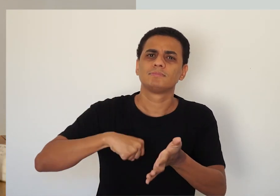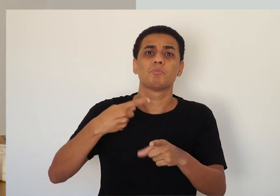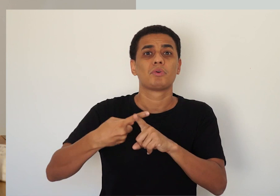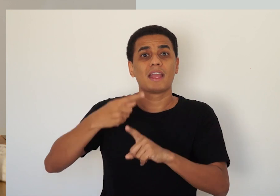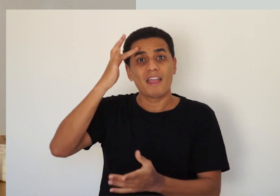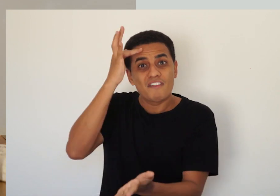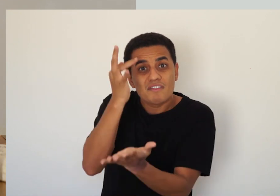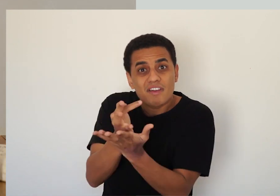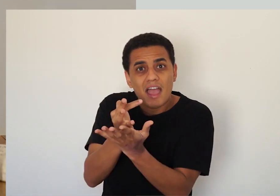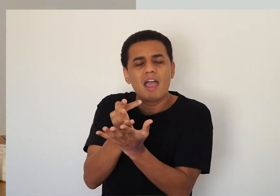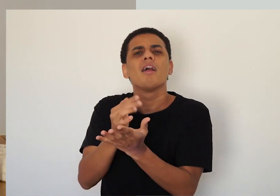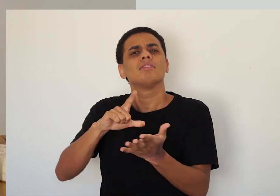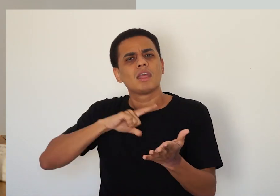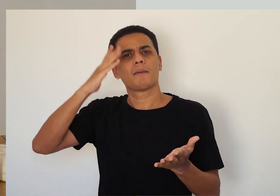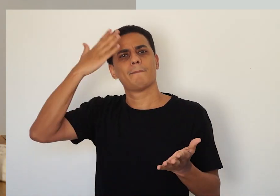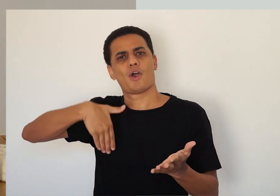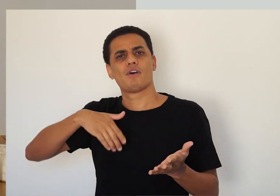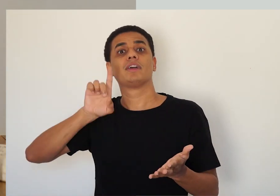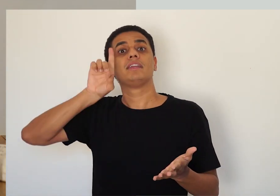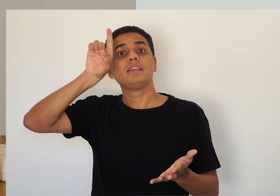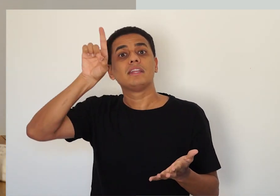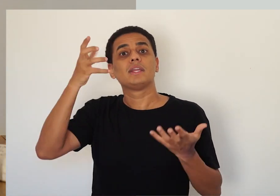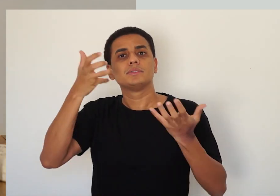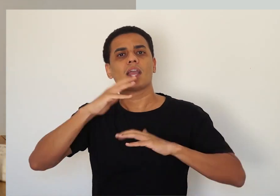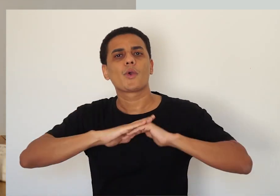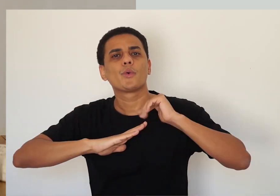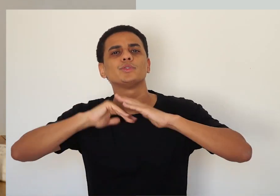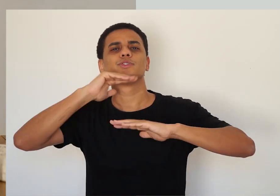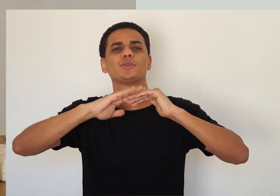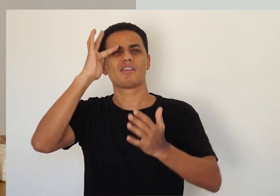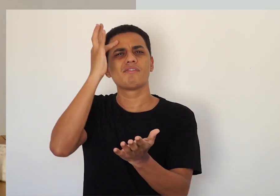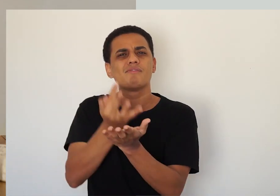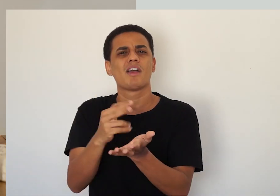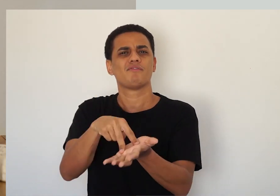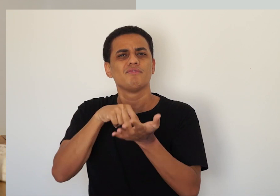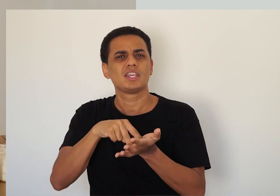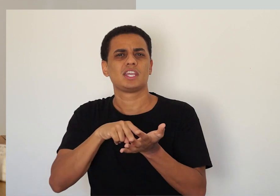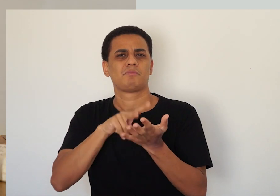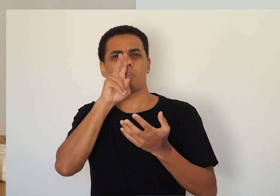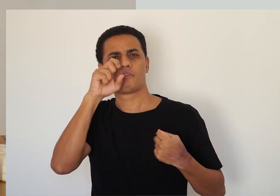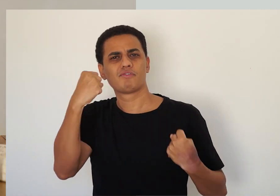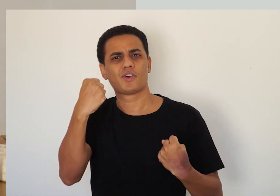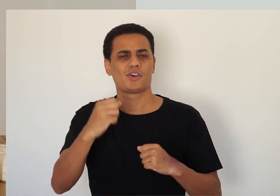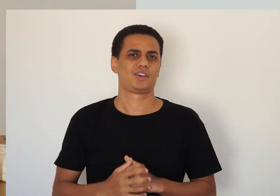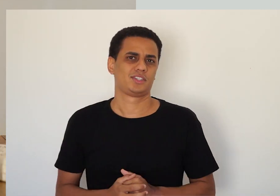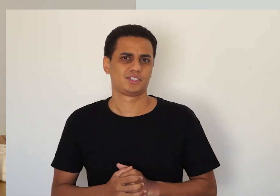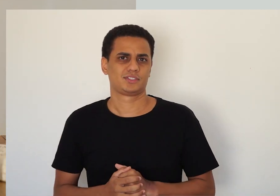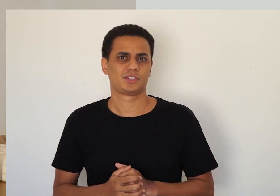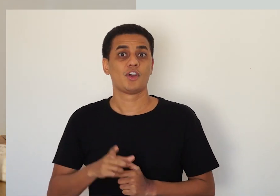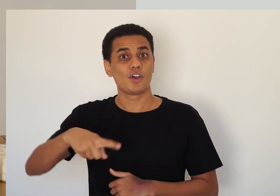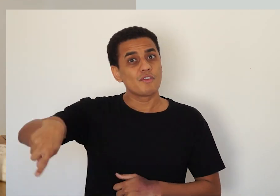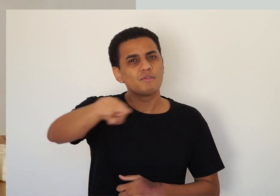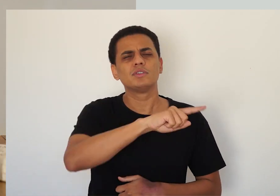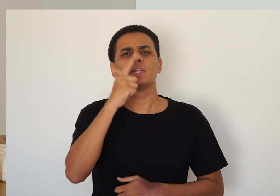entender que a sua fé está sendo provada e Deus quer construir uma fé mais forte. A perseverança, o texto vai dizer, que